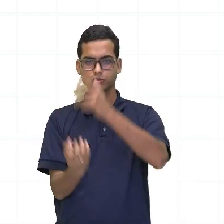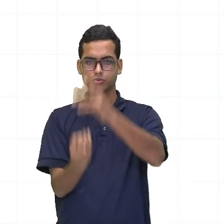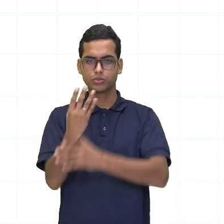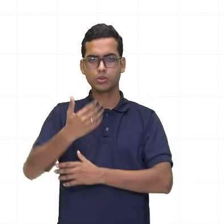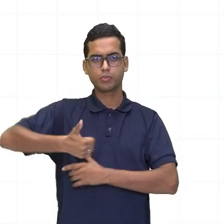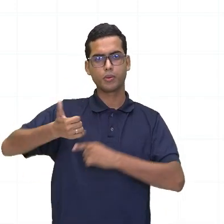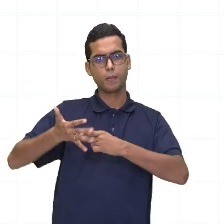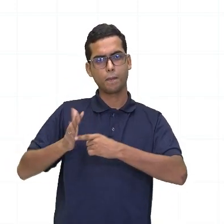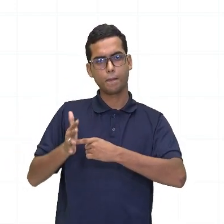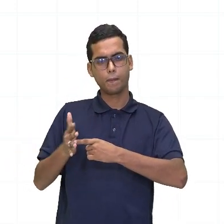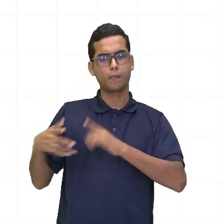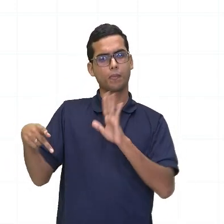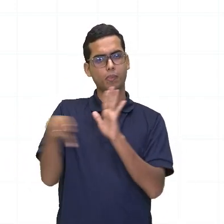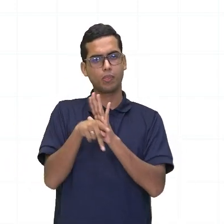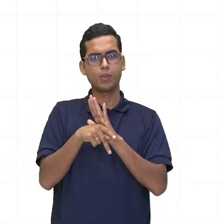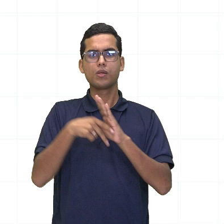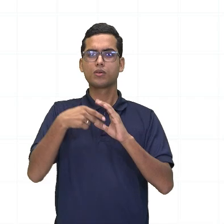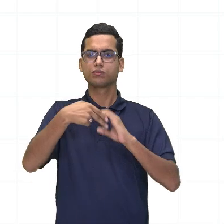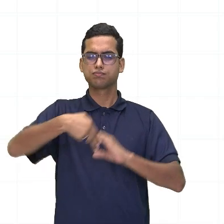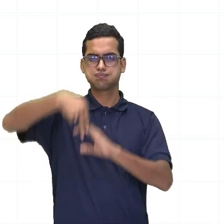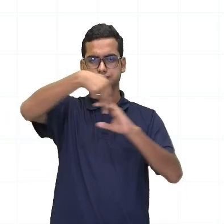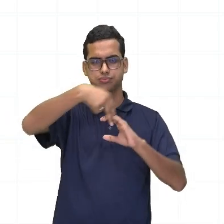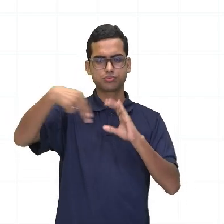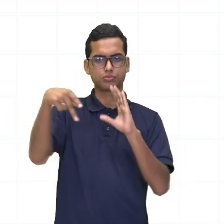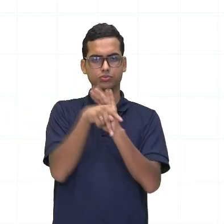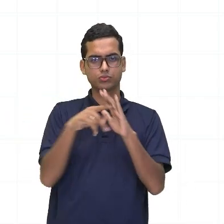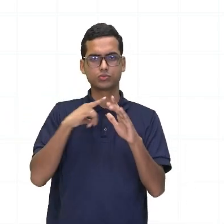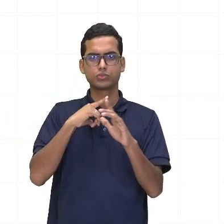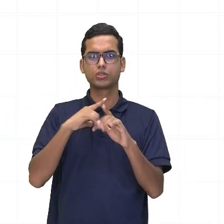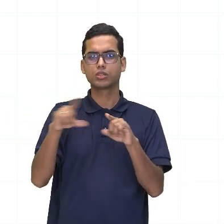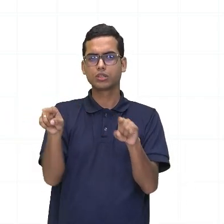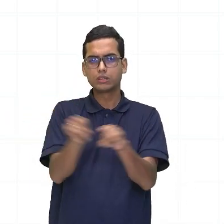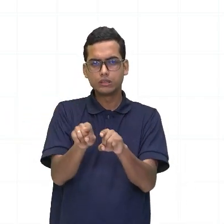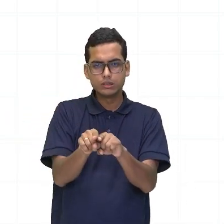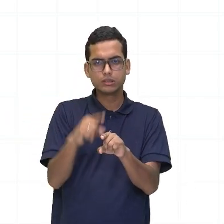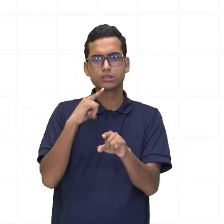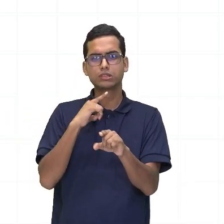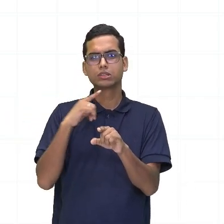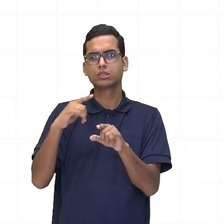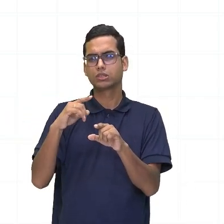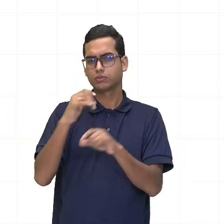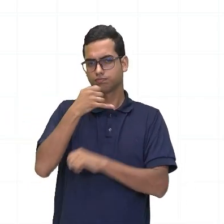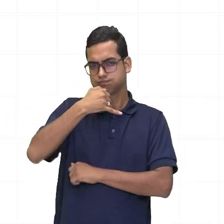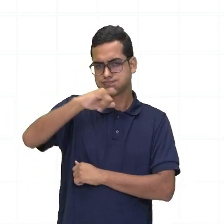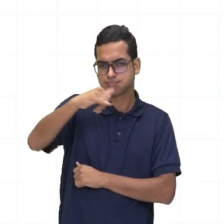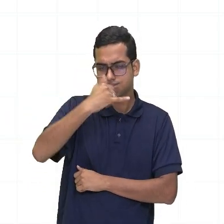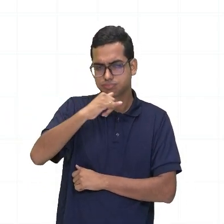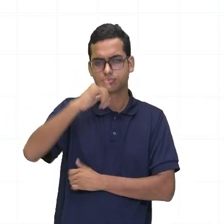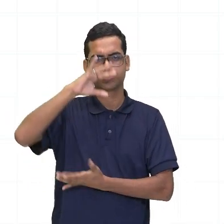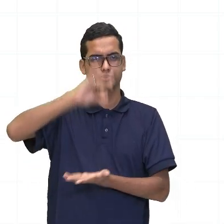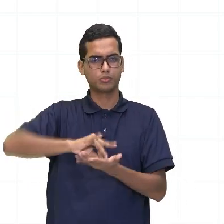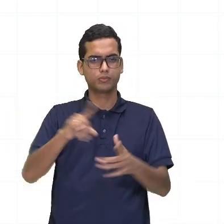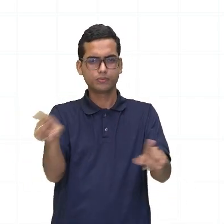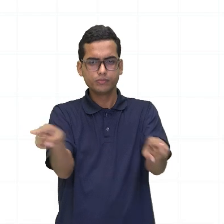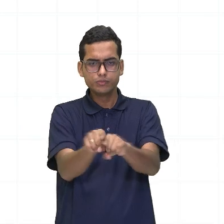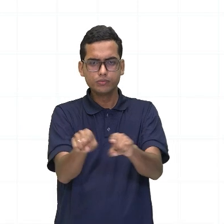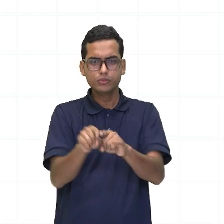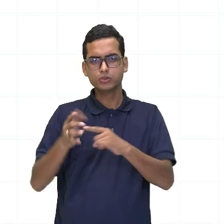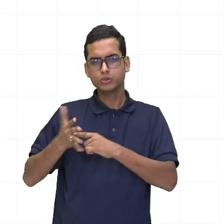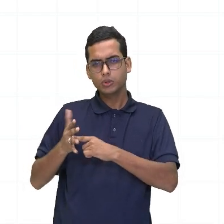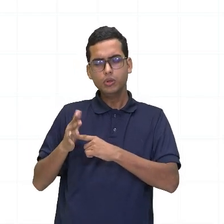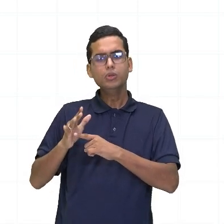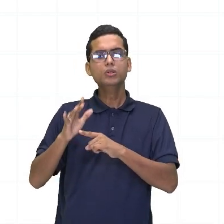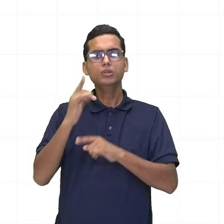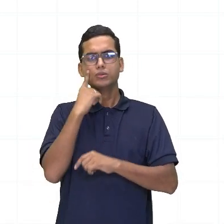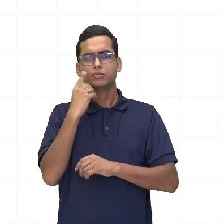de ignição por compressão de carga compactada. Então, o motor de diesel revolucionou a